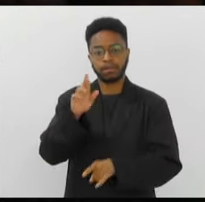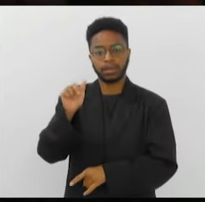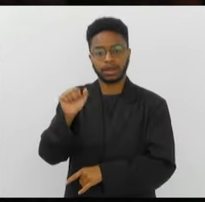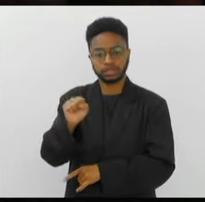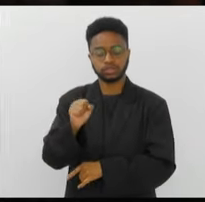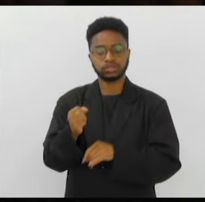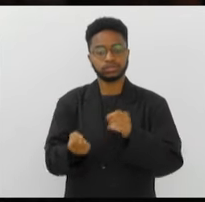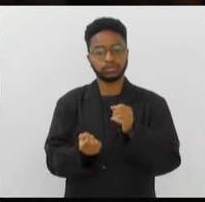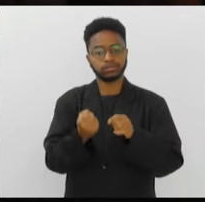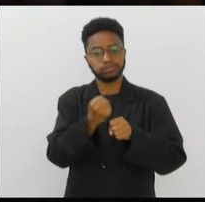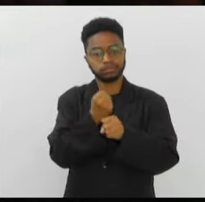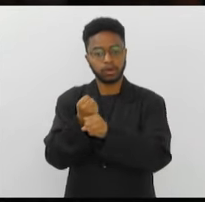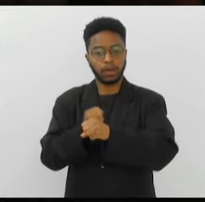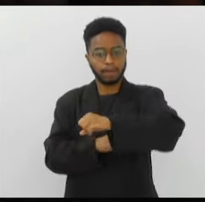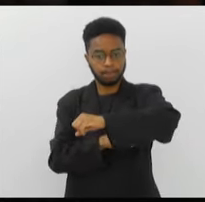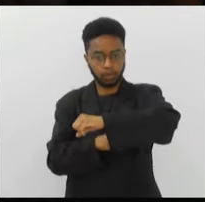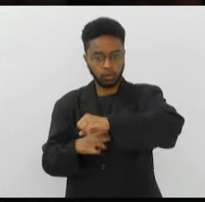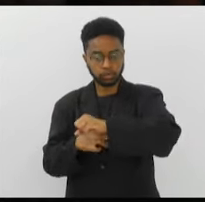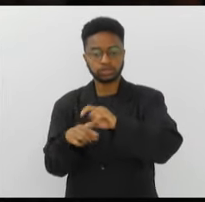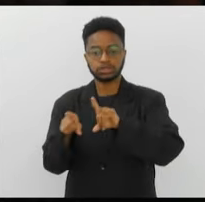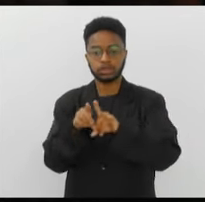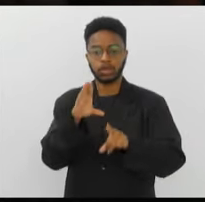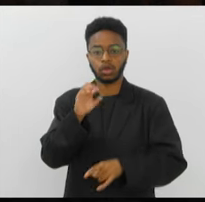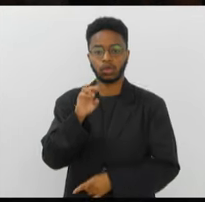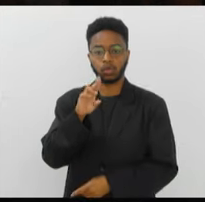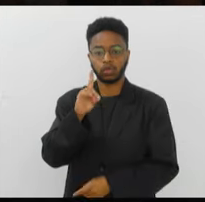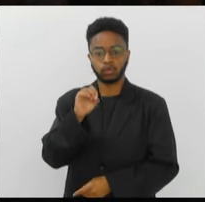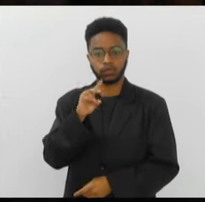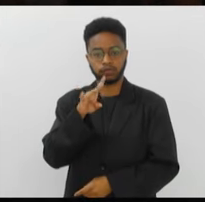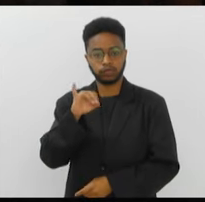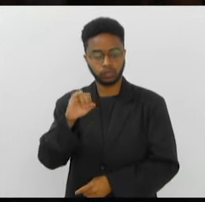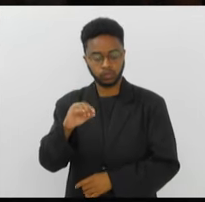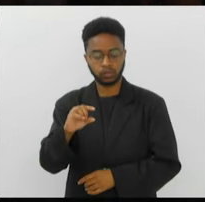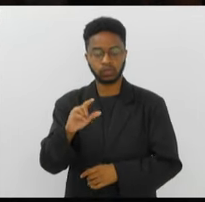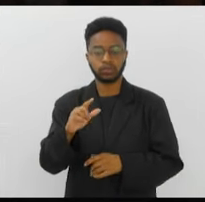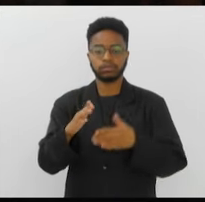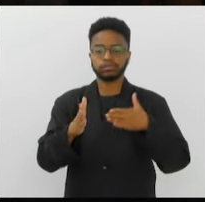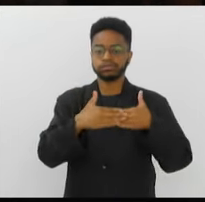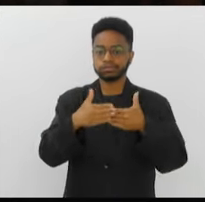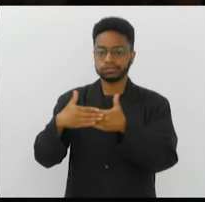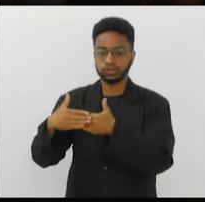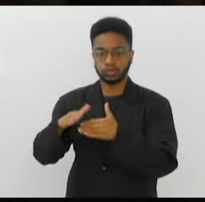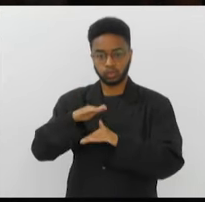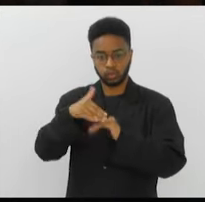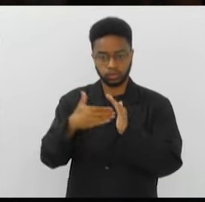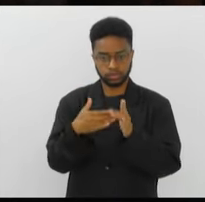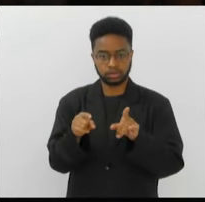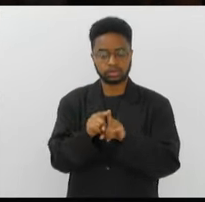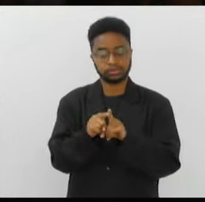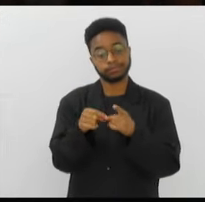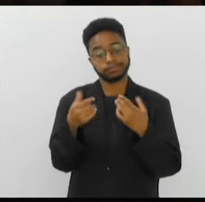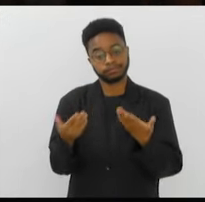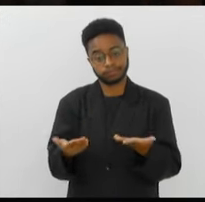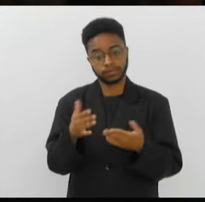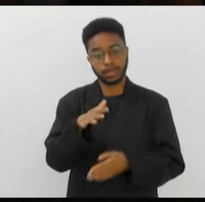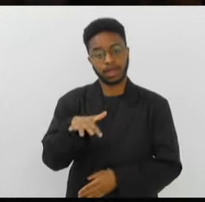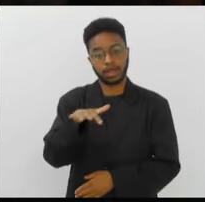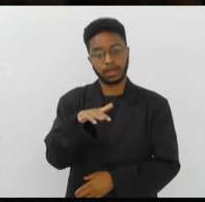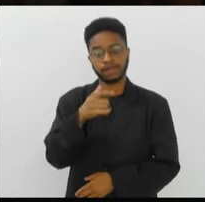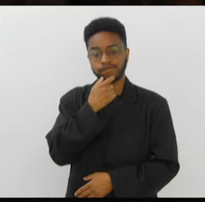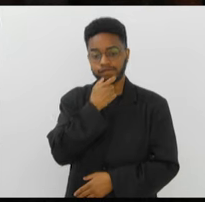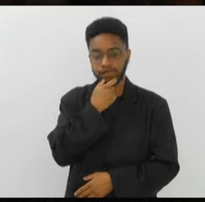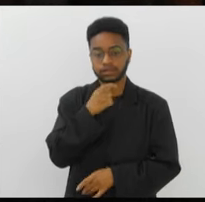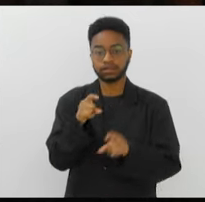Cordovil, idem. Todas as ruas fechadas. E aí você vem para a área da Vila da